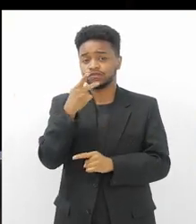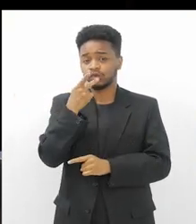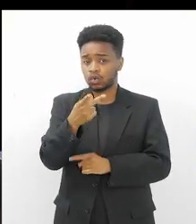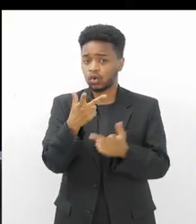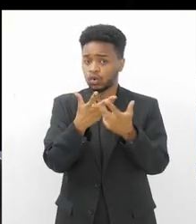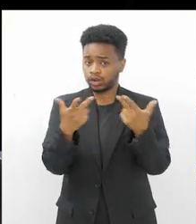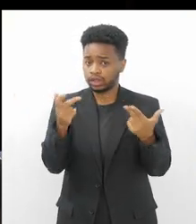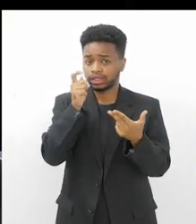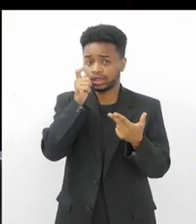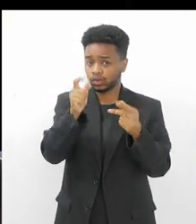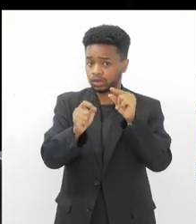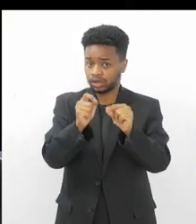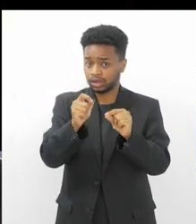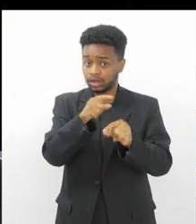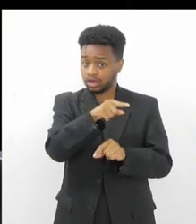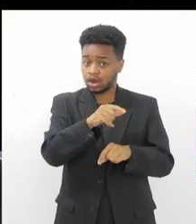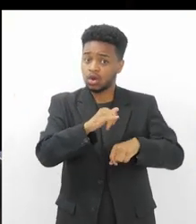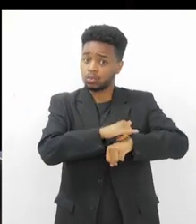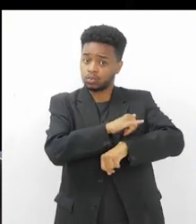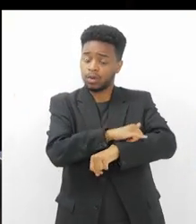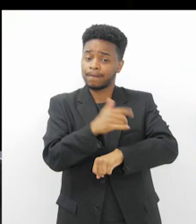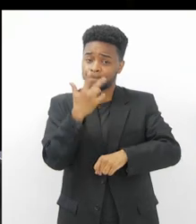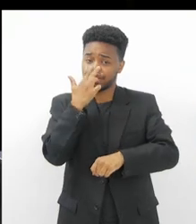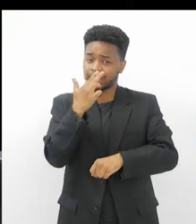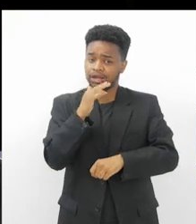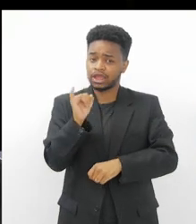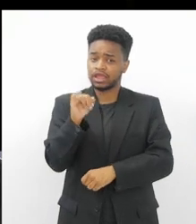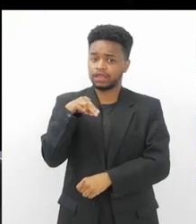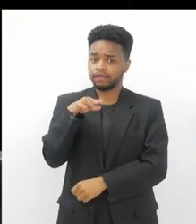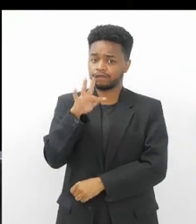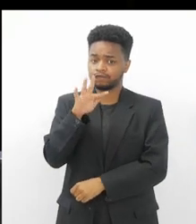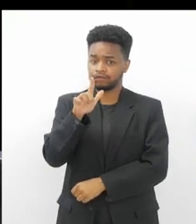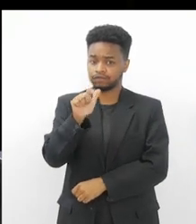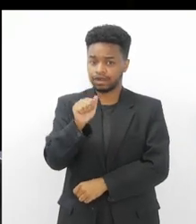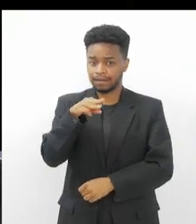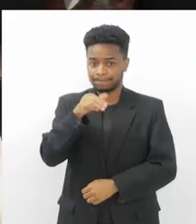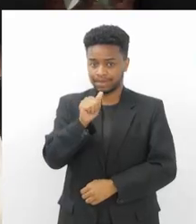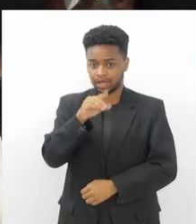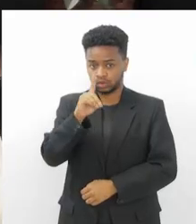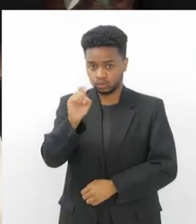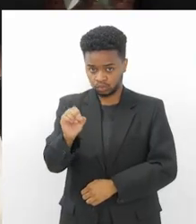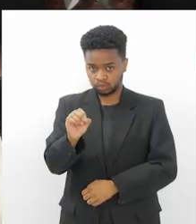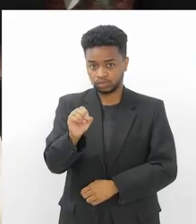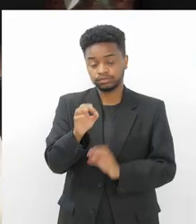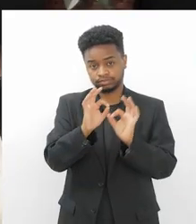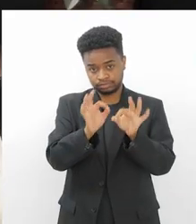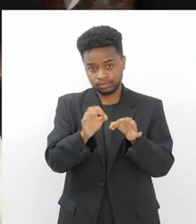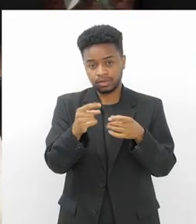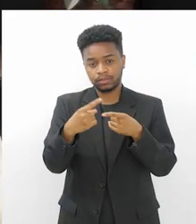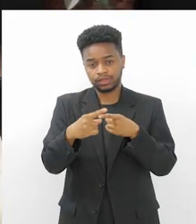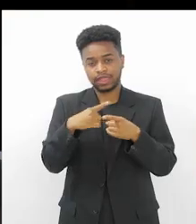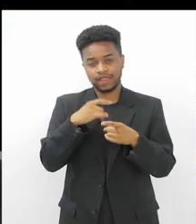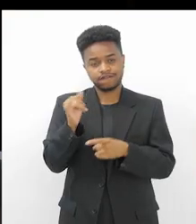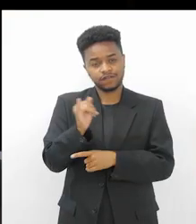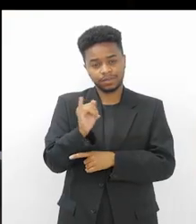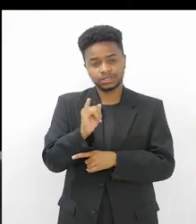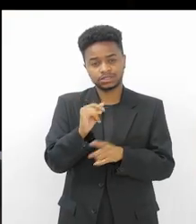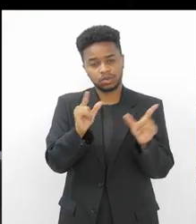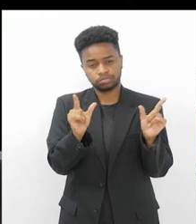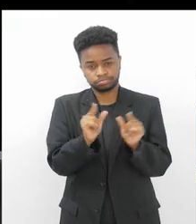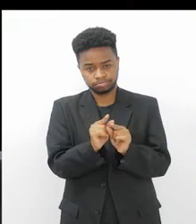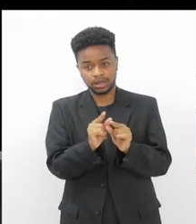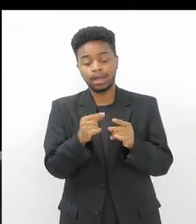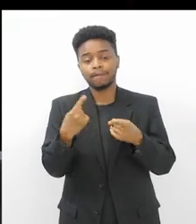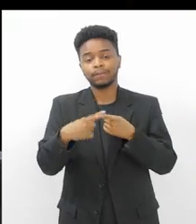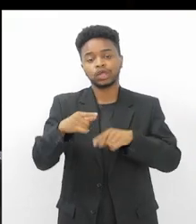você disse uma coisa muito interessante, basicamente o gordo é um inflamado. O gordo tem uma inflamação de baixo